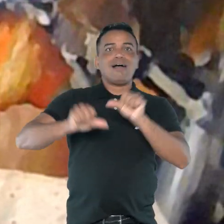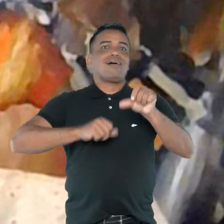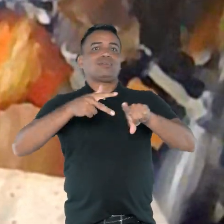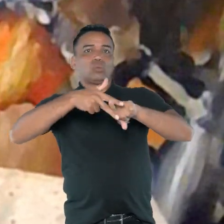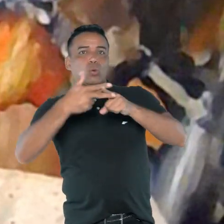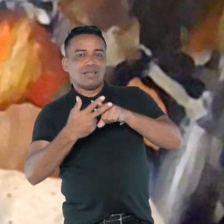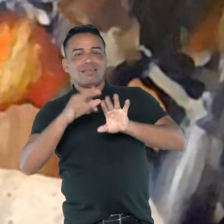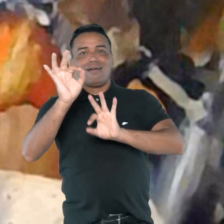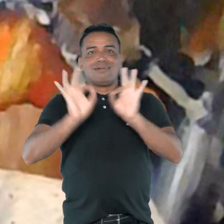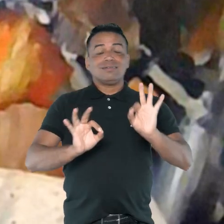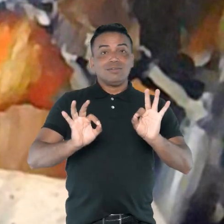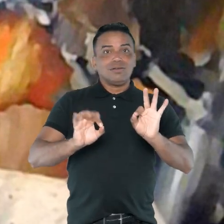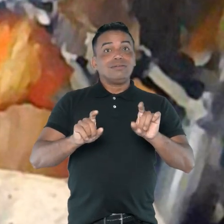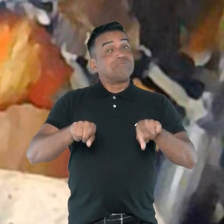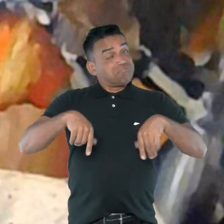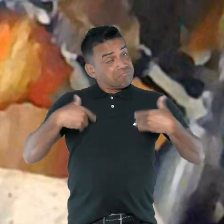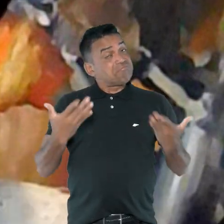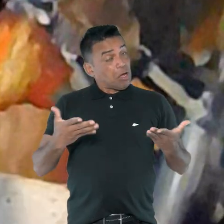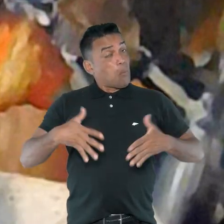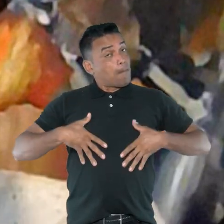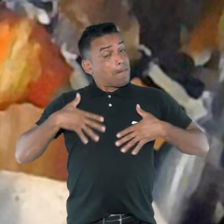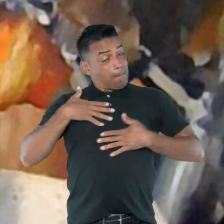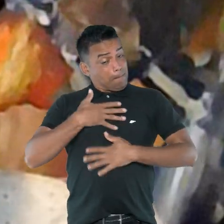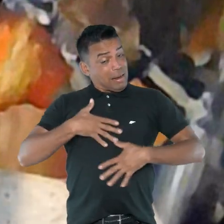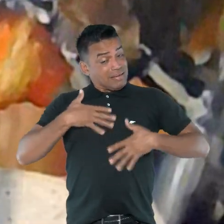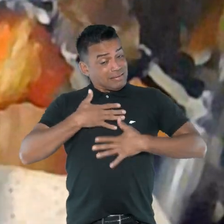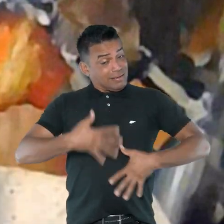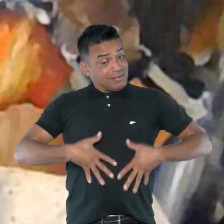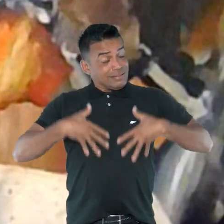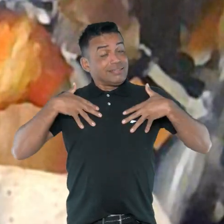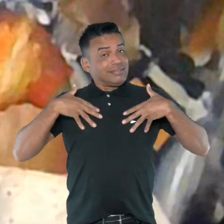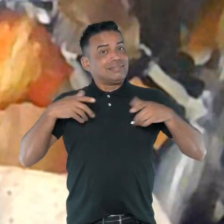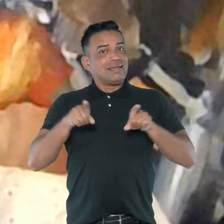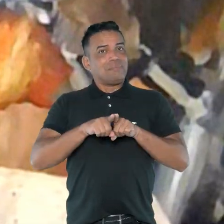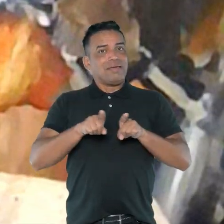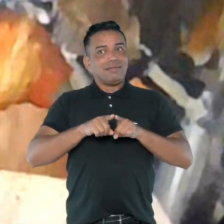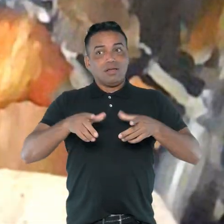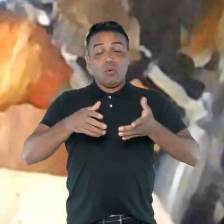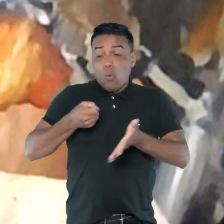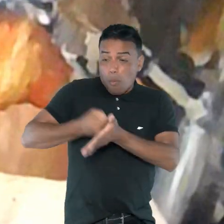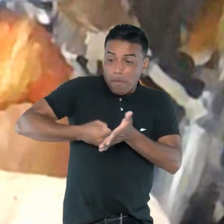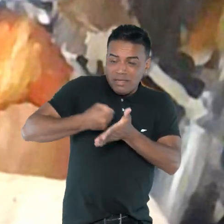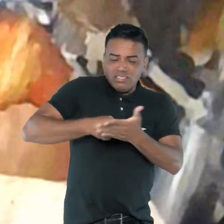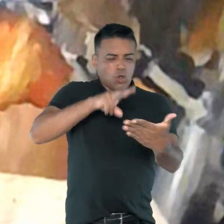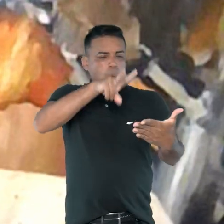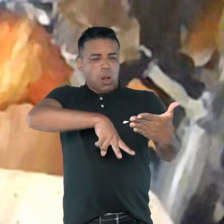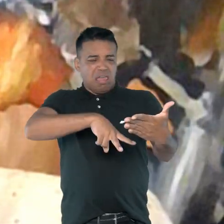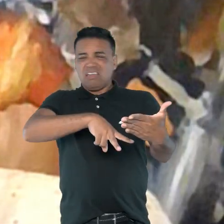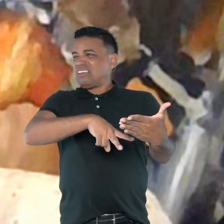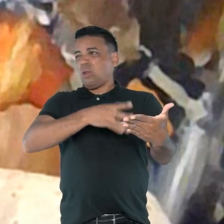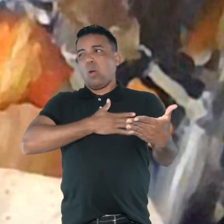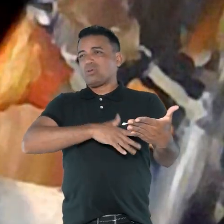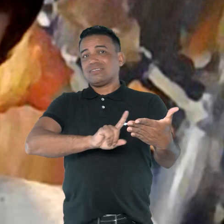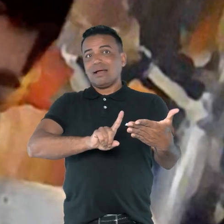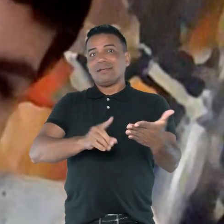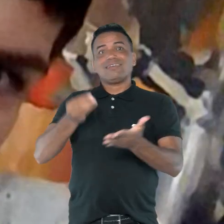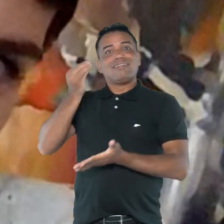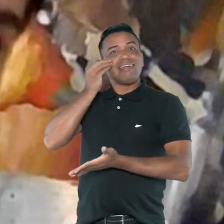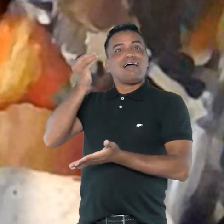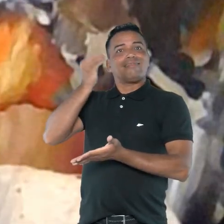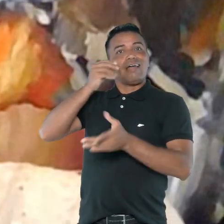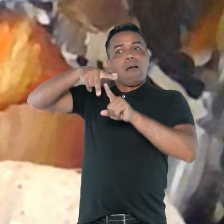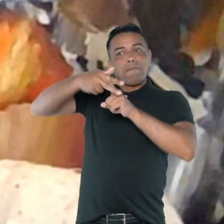Mas, assim, eu acho que o prazer também é persistir, em olhar e não gostar, mas em tentar